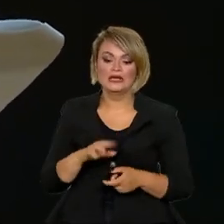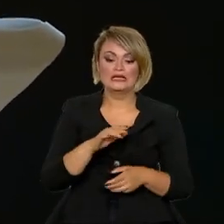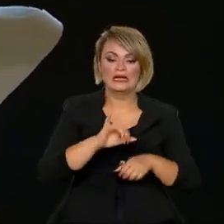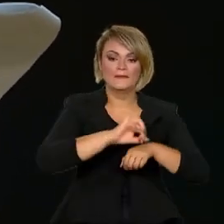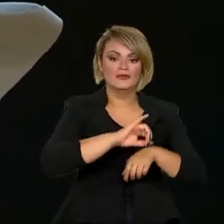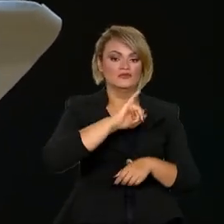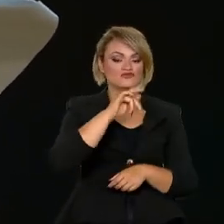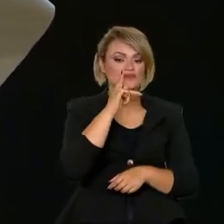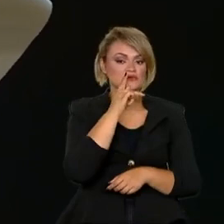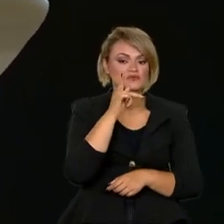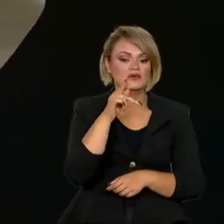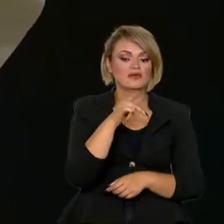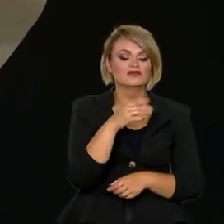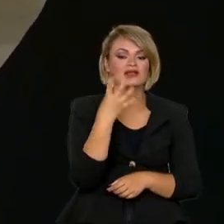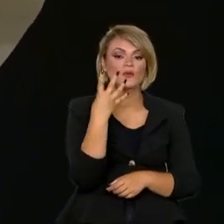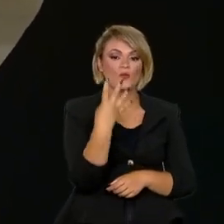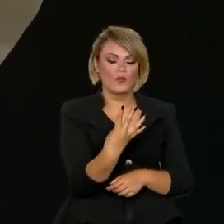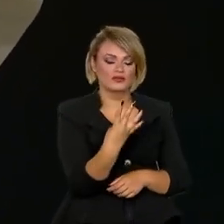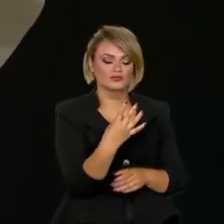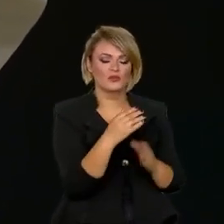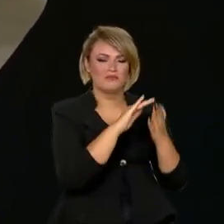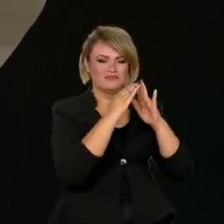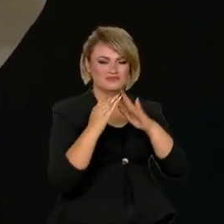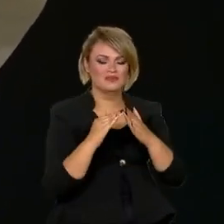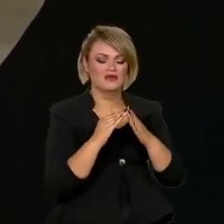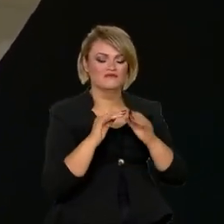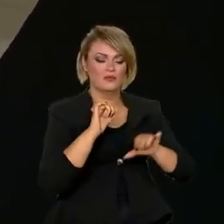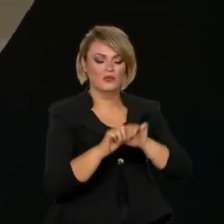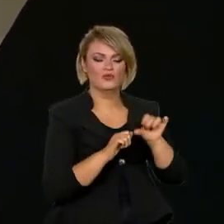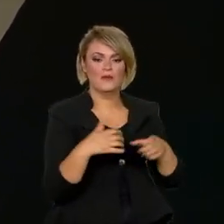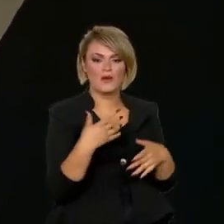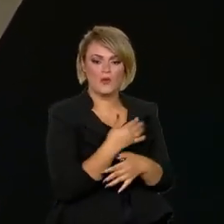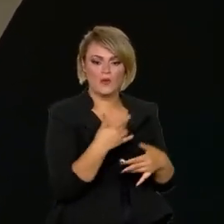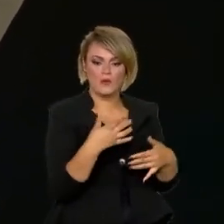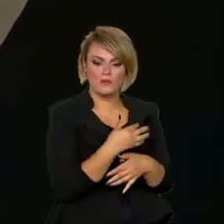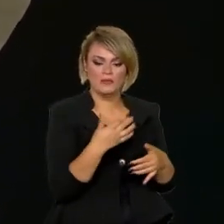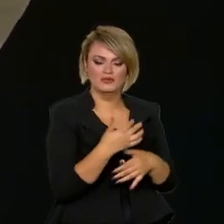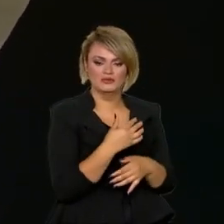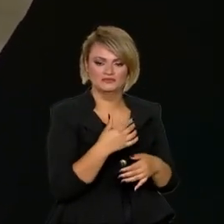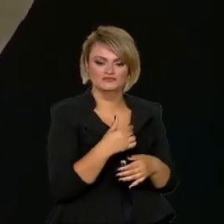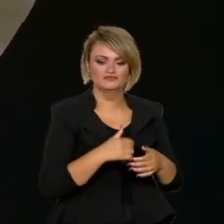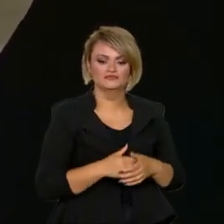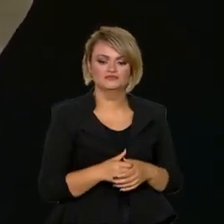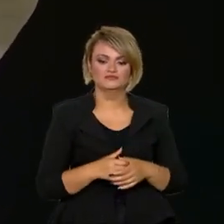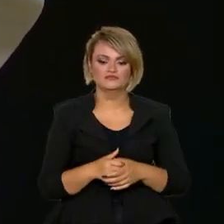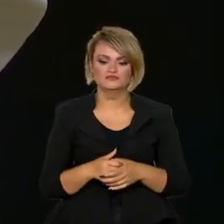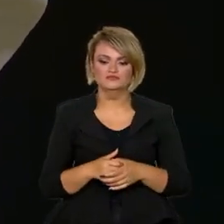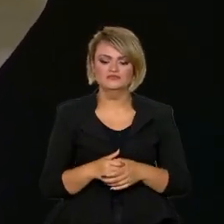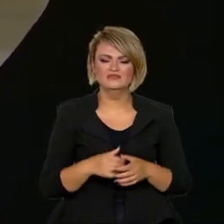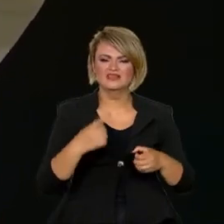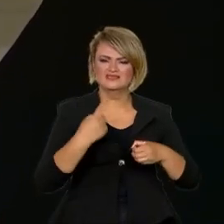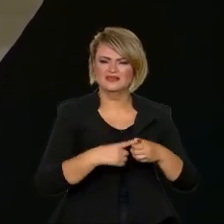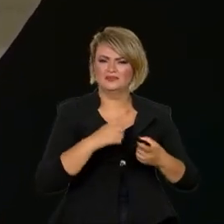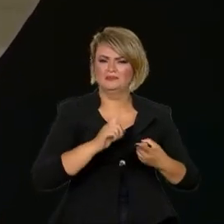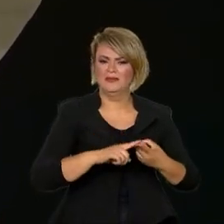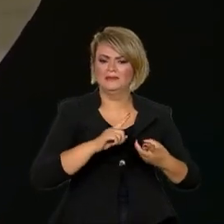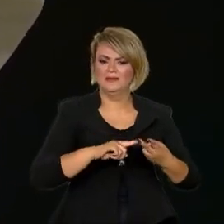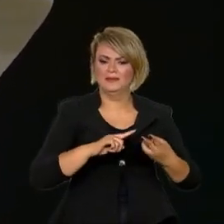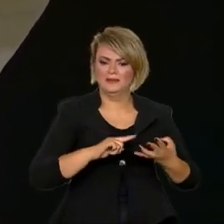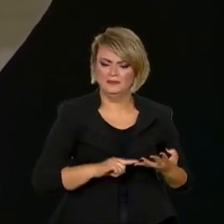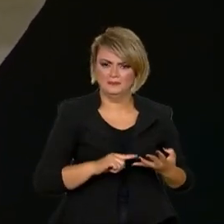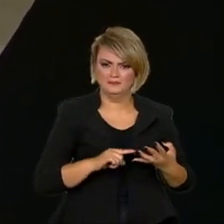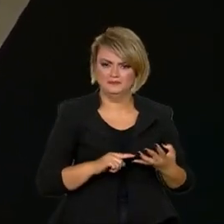quatro urbanizações de favela, Comunidade Saturnino de Brito, Sanhal, a Ilha do Bispo, São José